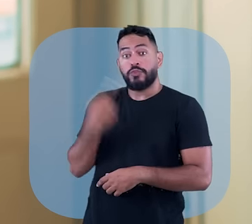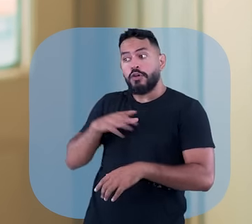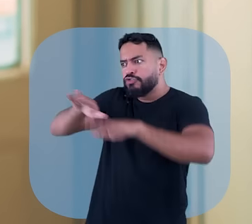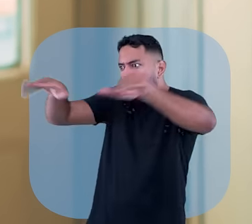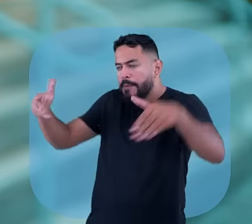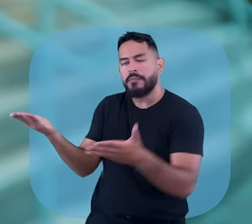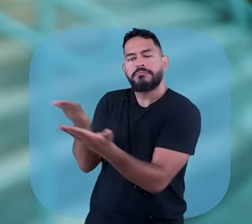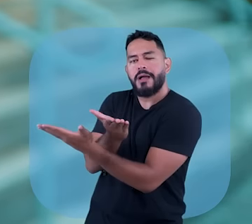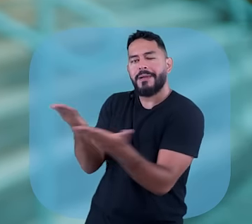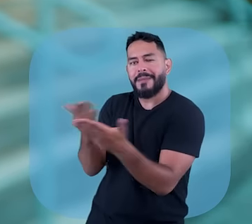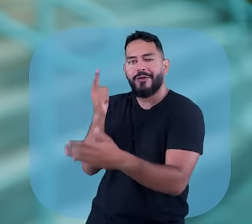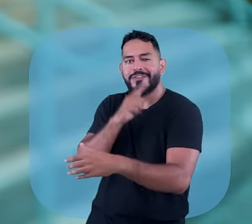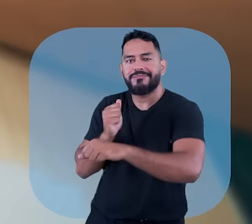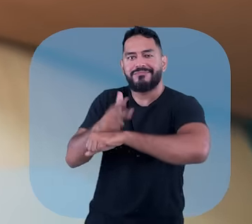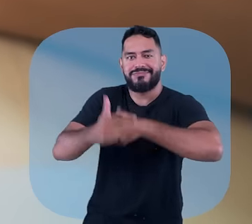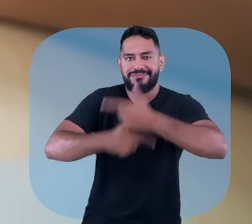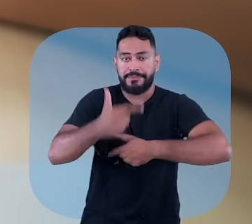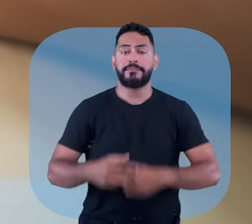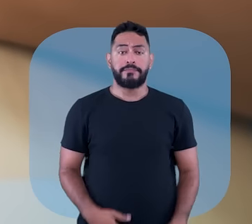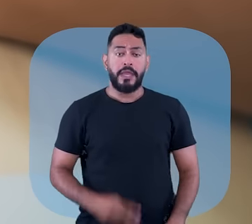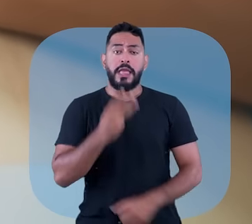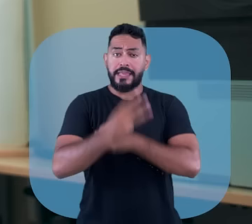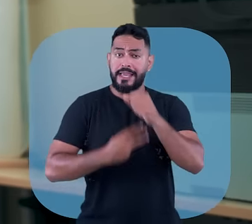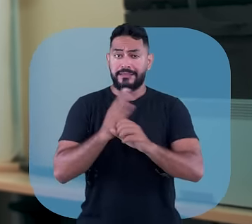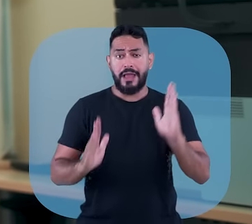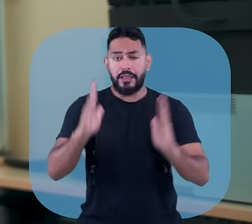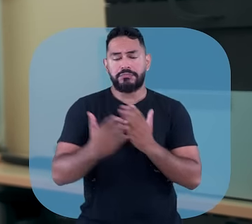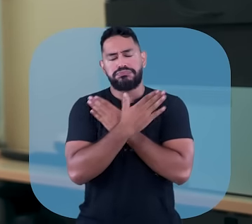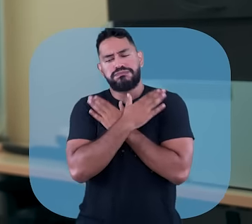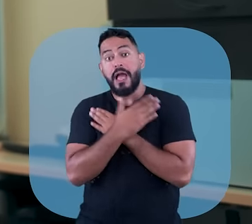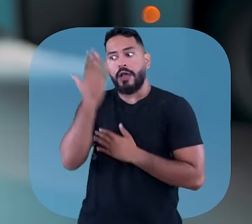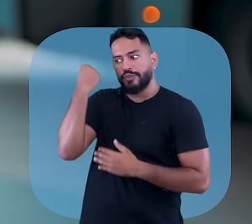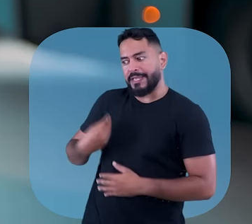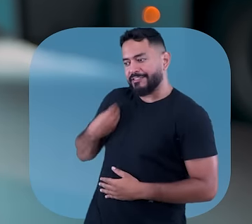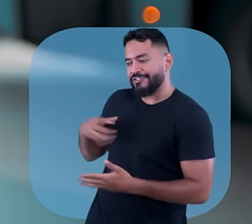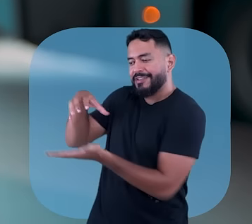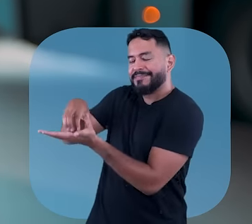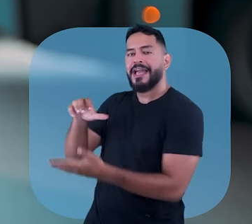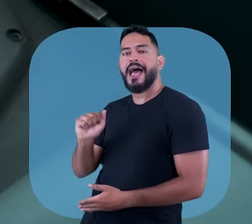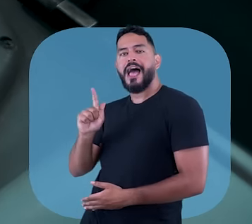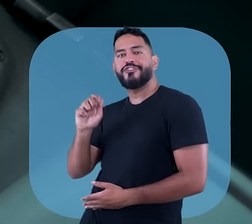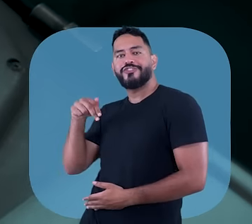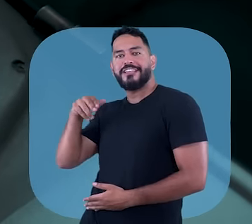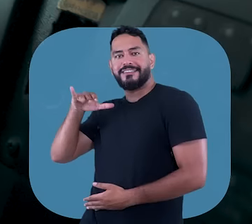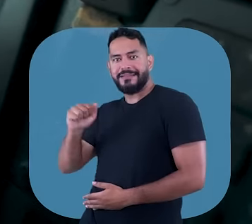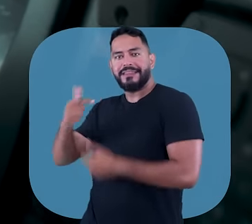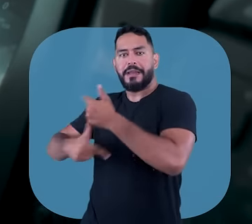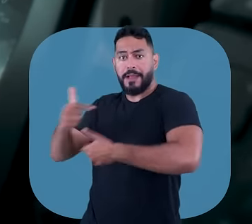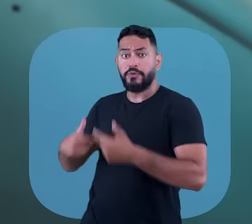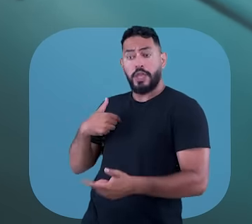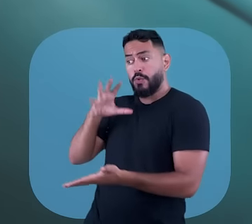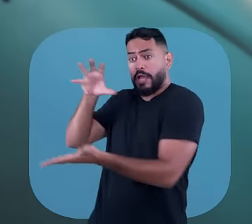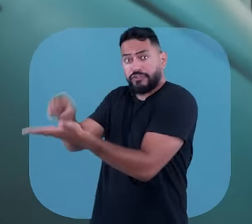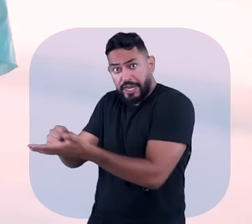essa intermediação. Passei 3 anos desempregado, daí eu fiquei sabendo da existência, né, da agência de trabalho. Eu já era cliente do Cine. Na realidade, eu